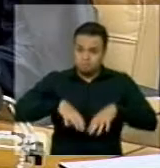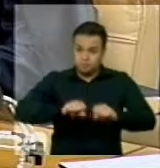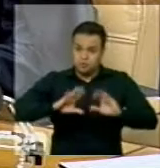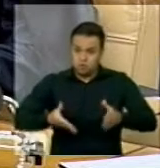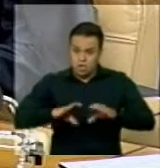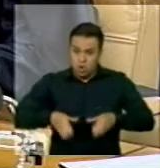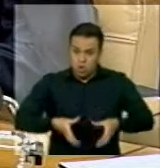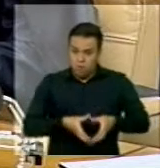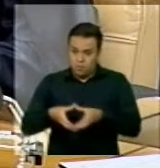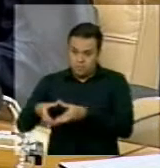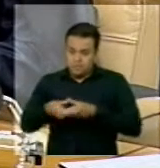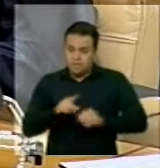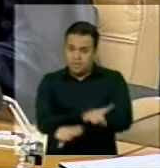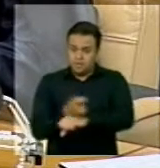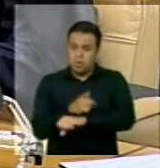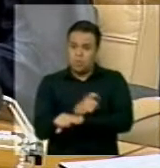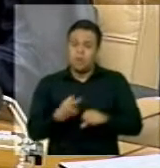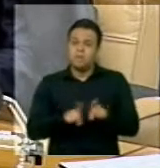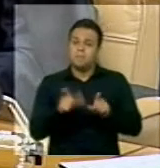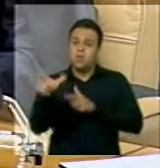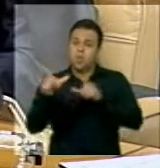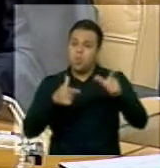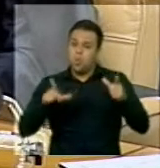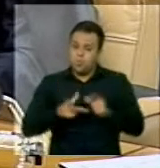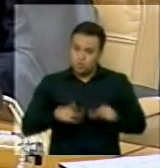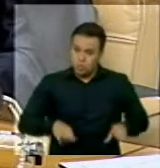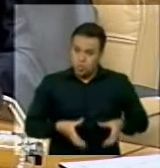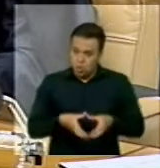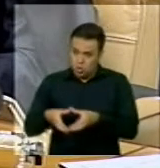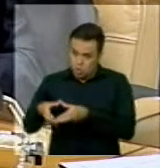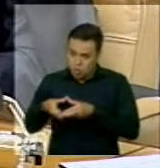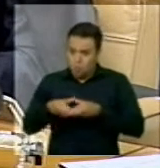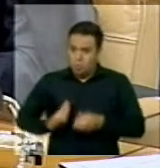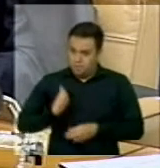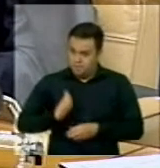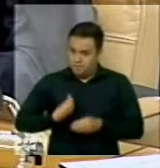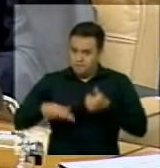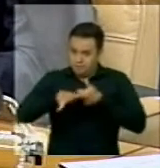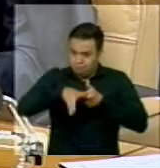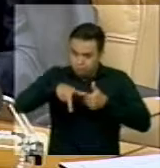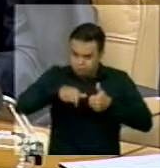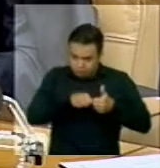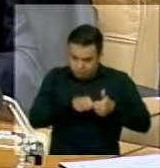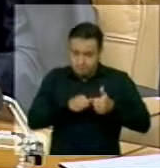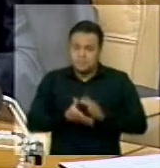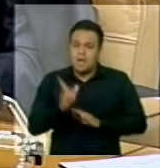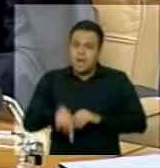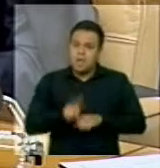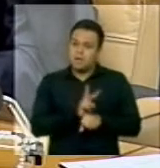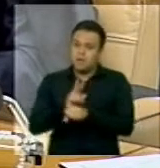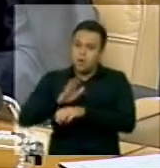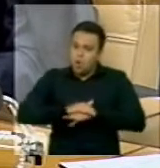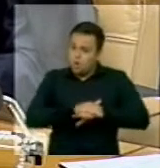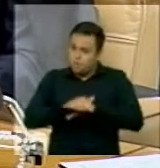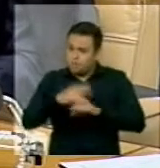comunidades quilombolas e outras comunidades tradicionais que vivem na Amazônia Legal. sendo necessário conferir ao